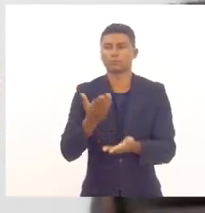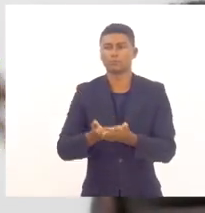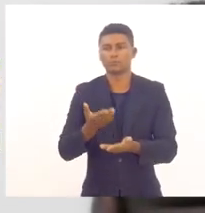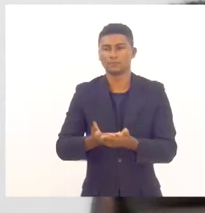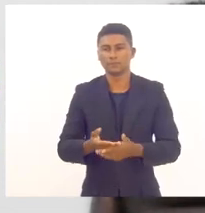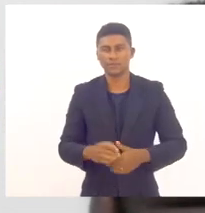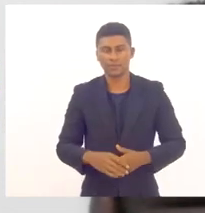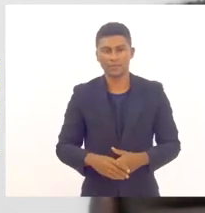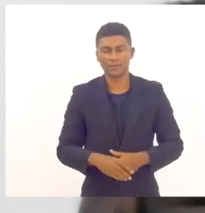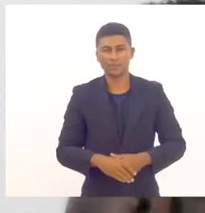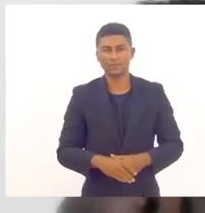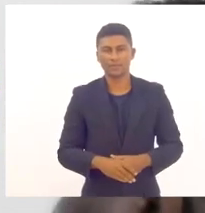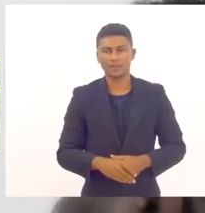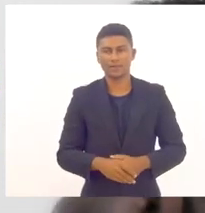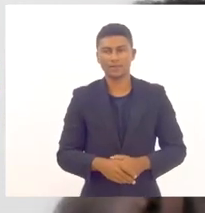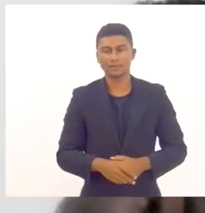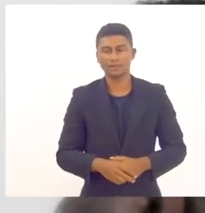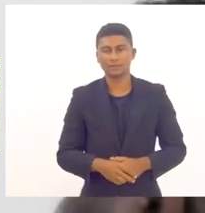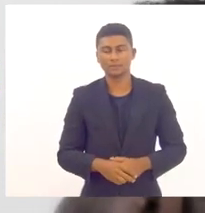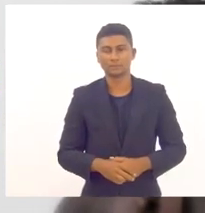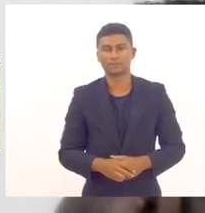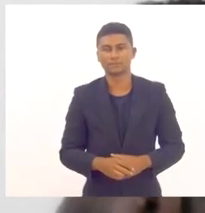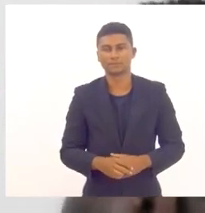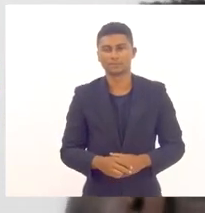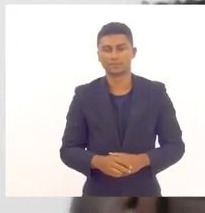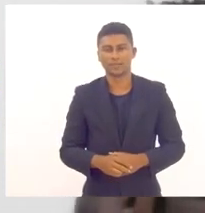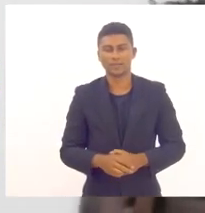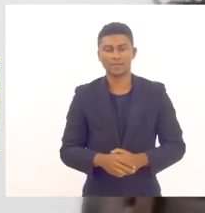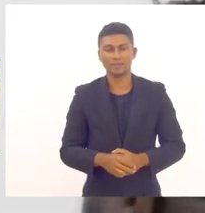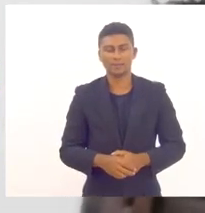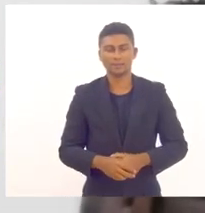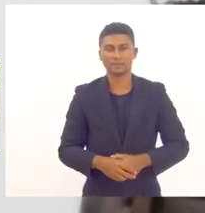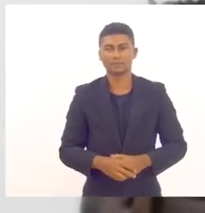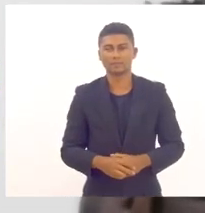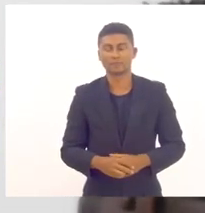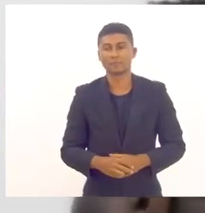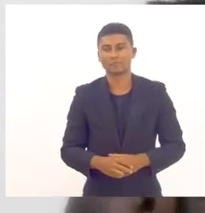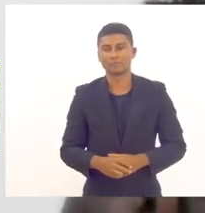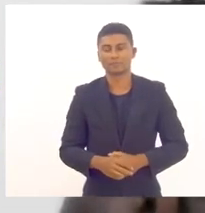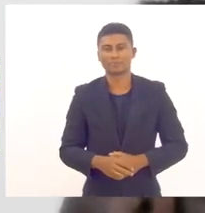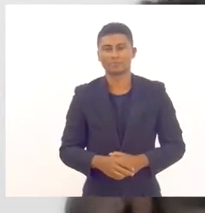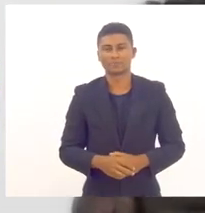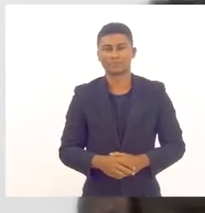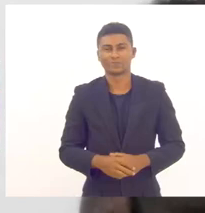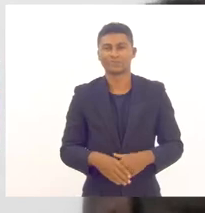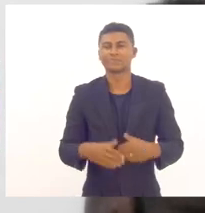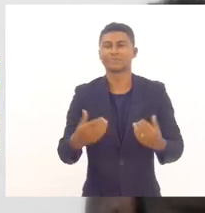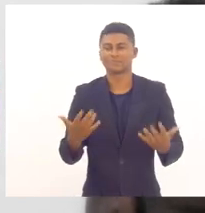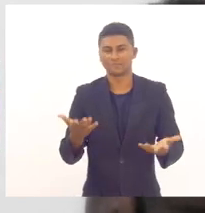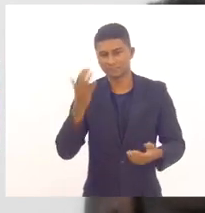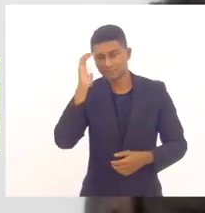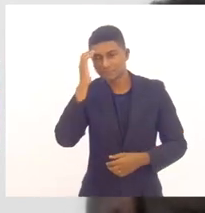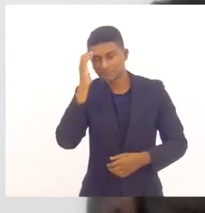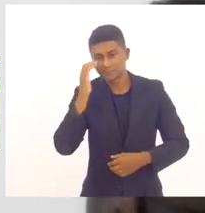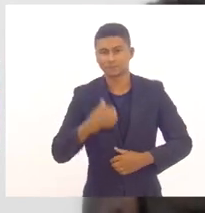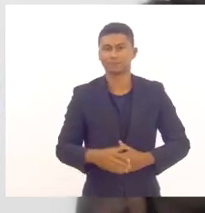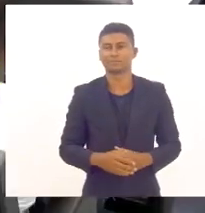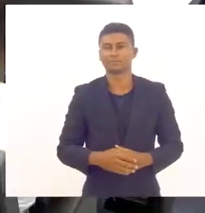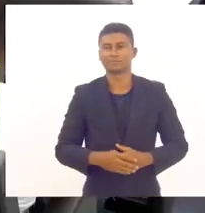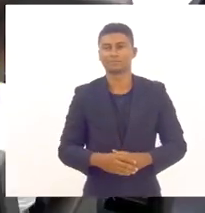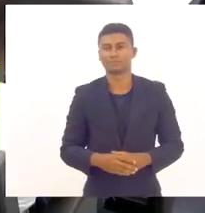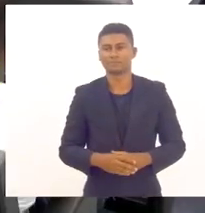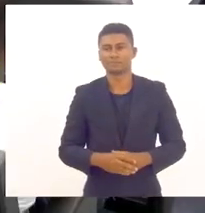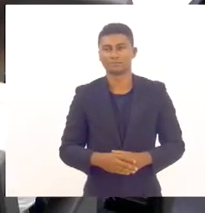grandes eventos do Grupo Mozenza. O primeiro CIEP, né? É, Tancredo Neves. Eu estava lá na inauguração. Mas, entendeu? Então... Nosso